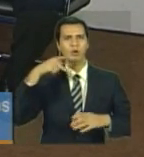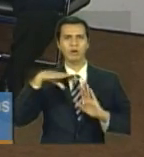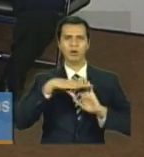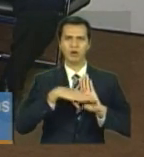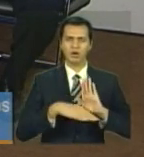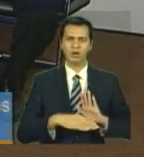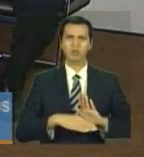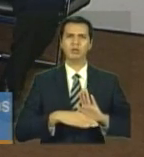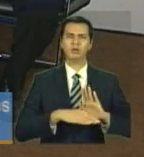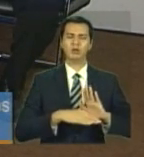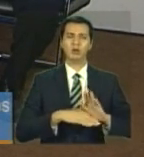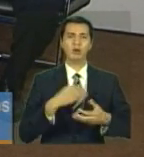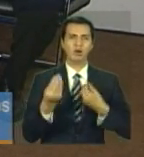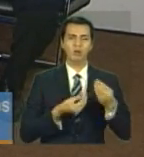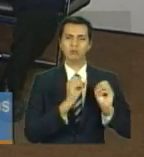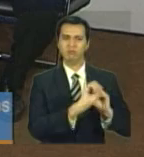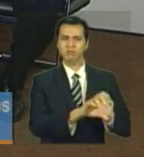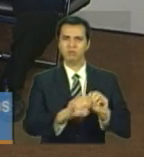e nutricional,